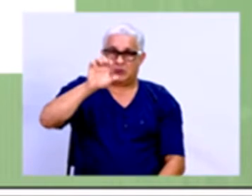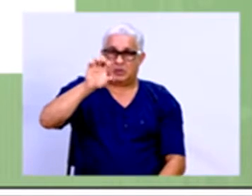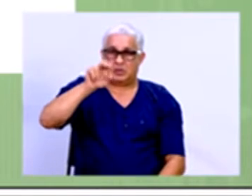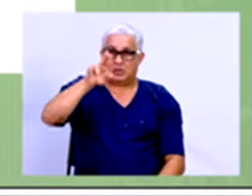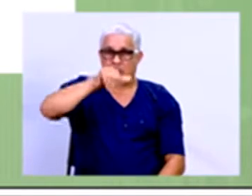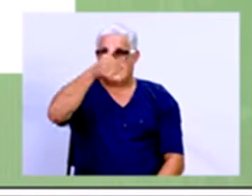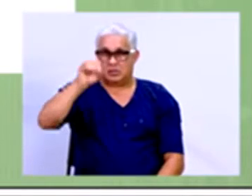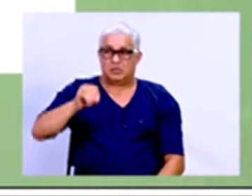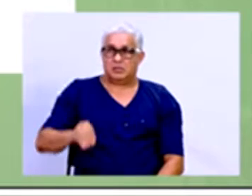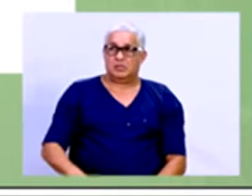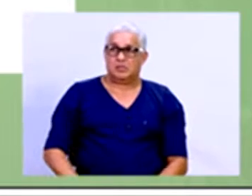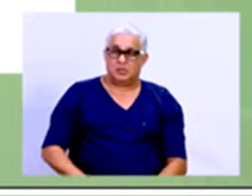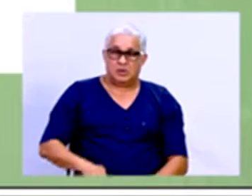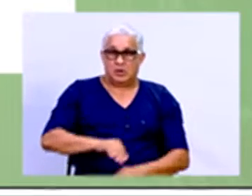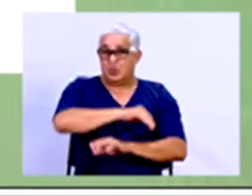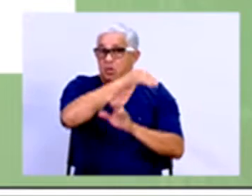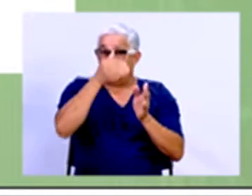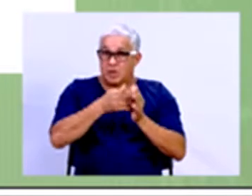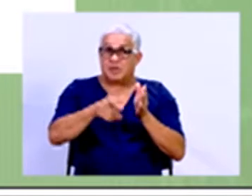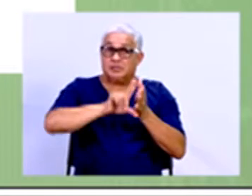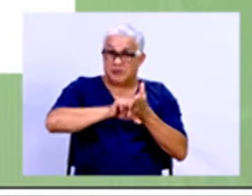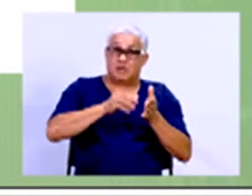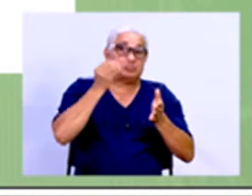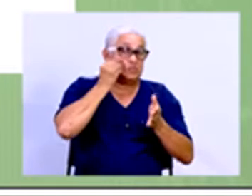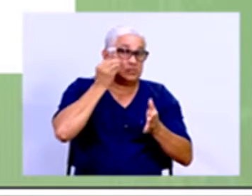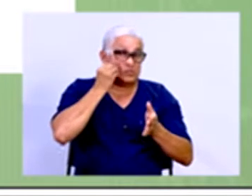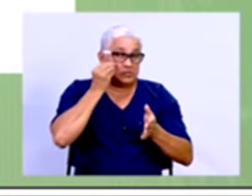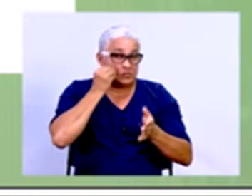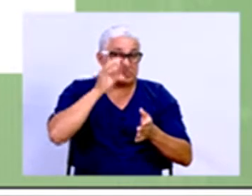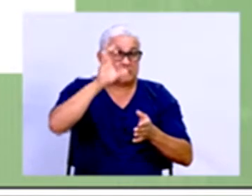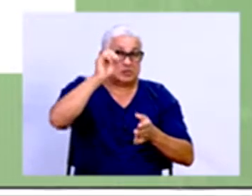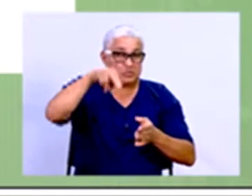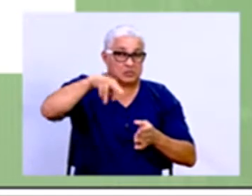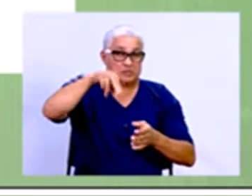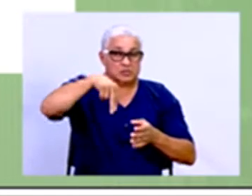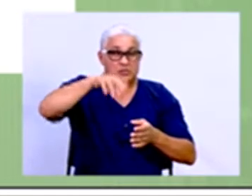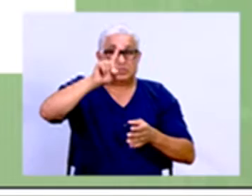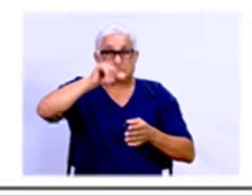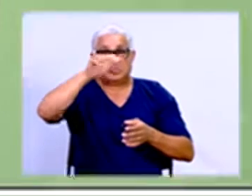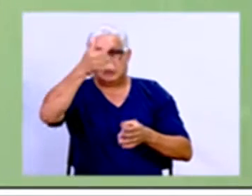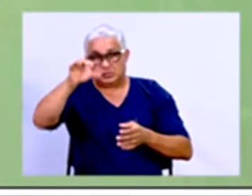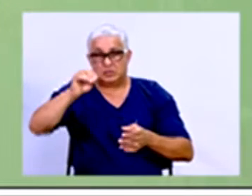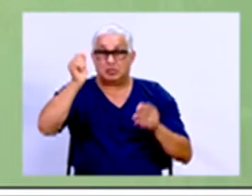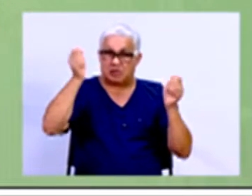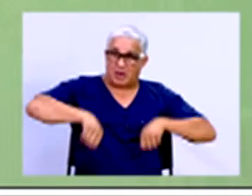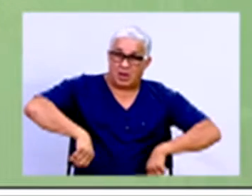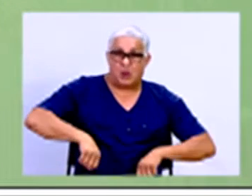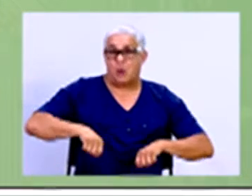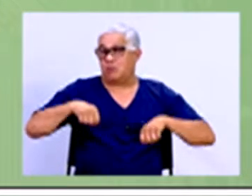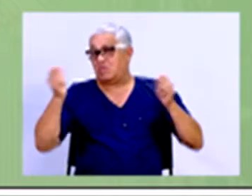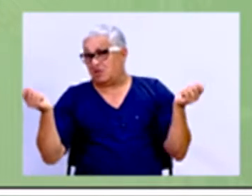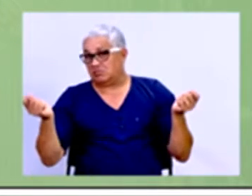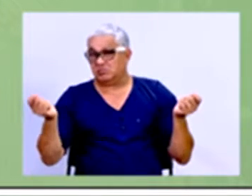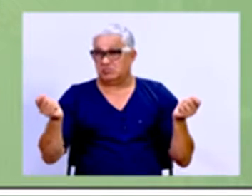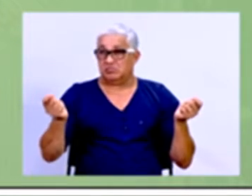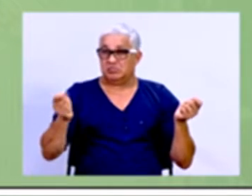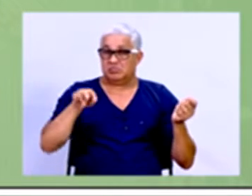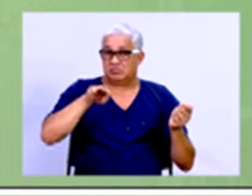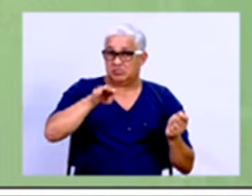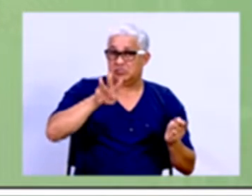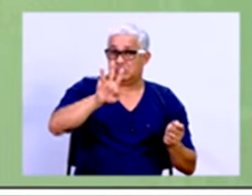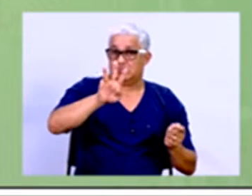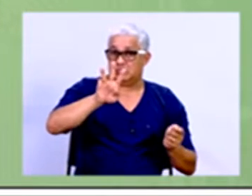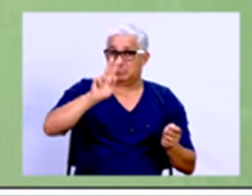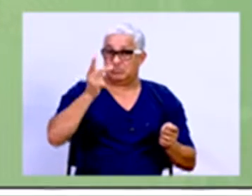toda antes de verificar se a condição foi satisfeita ou não, certo? No while é diferente. Primeiro